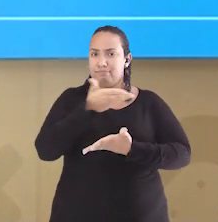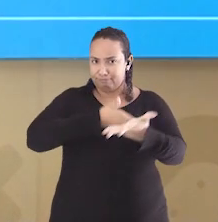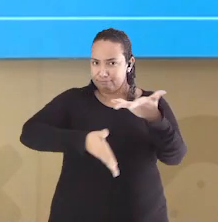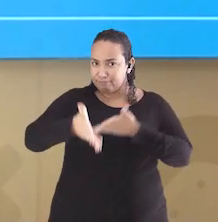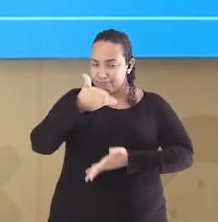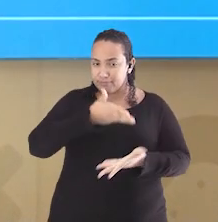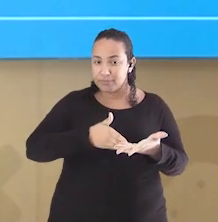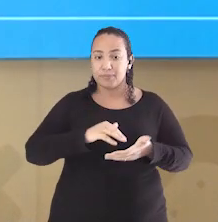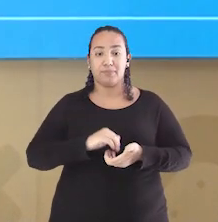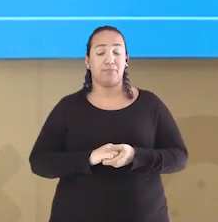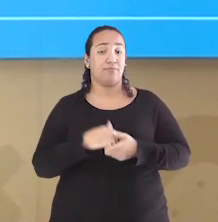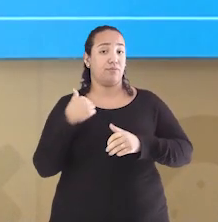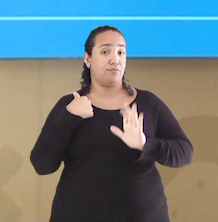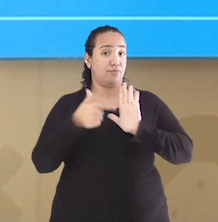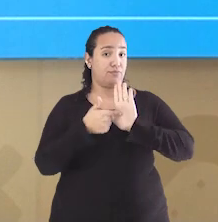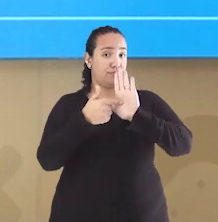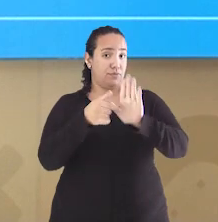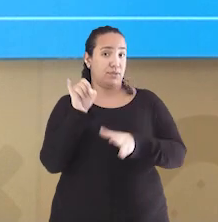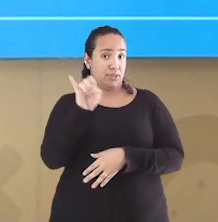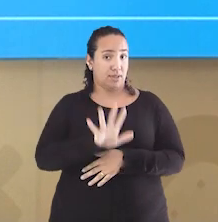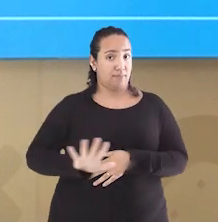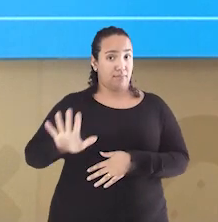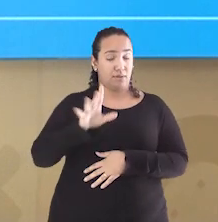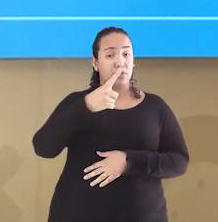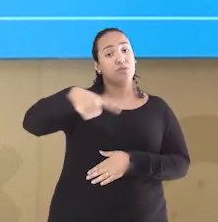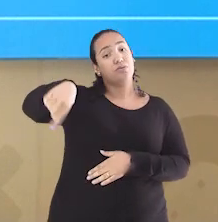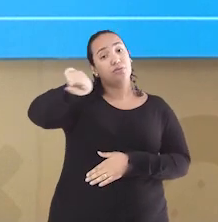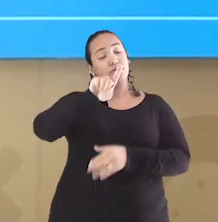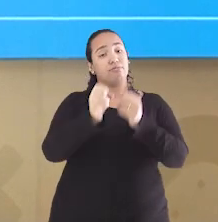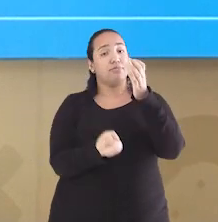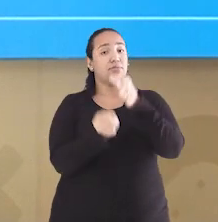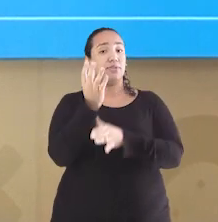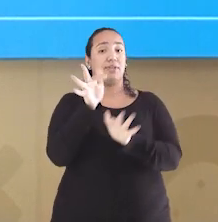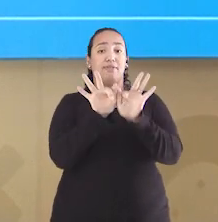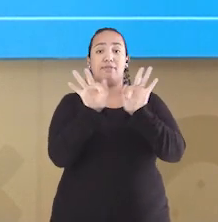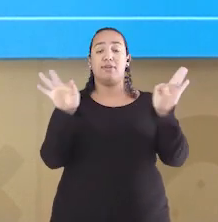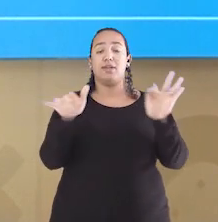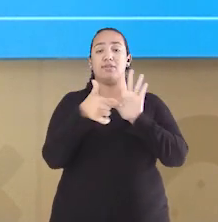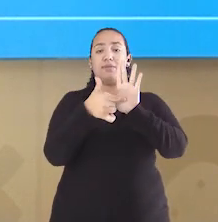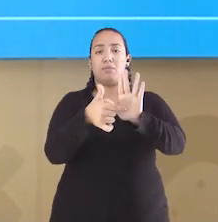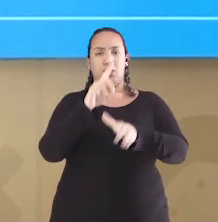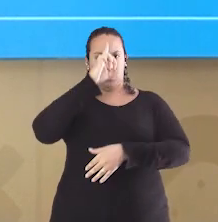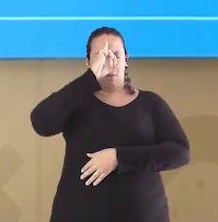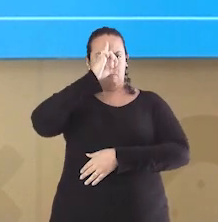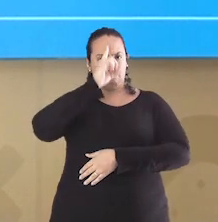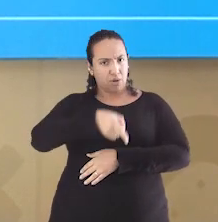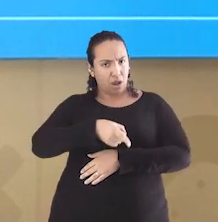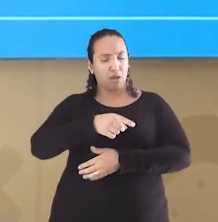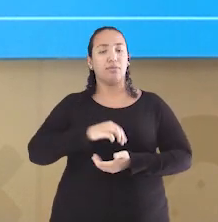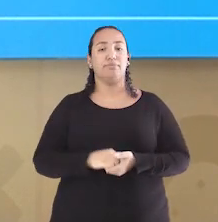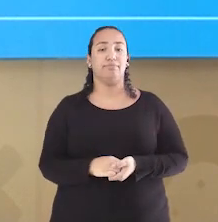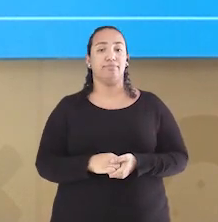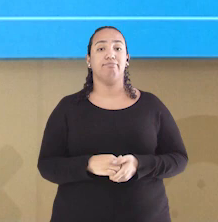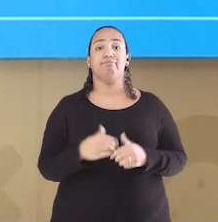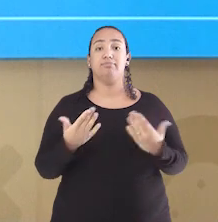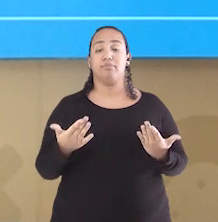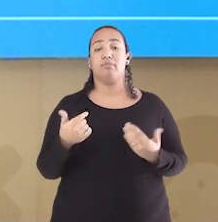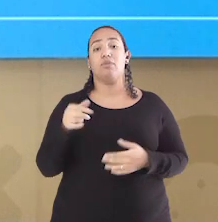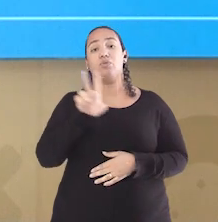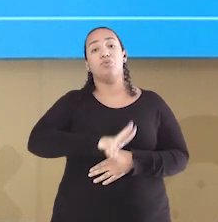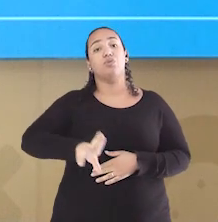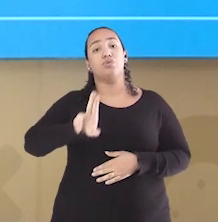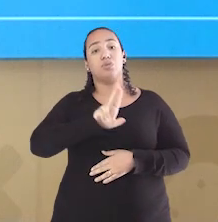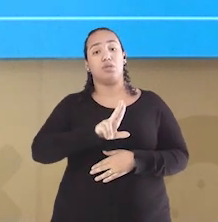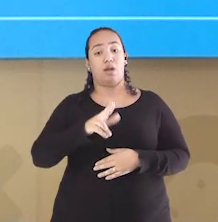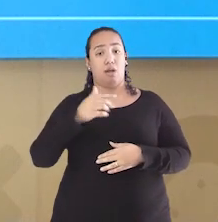interação? Vou dar uma imagem para que vocês escrevam uma frase que indique uma ordem. Quer dizer que eu usarei a